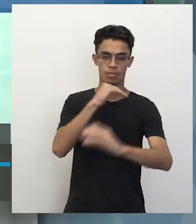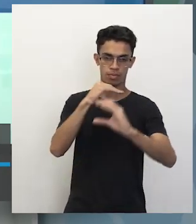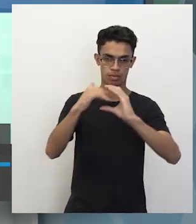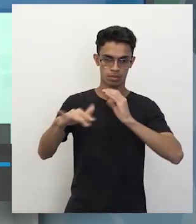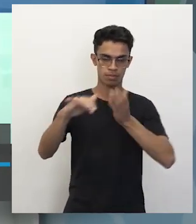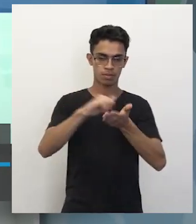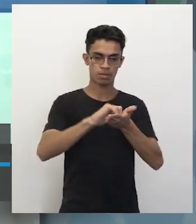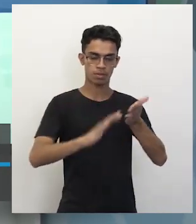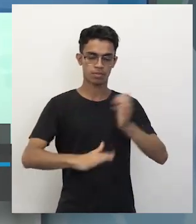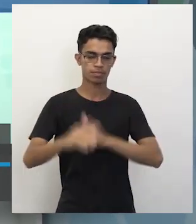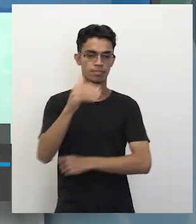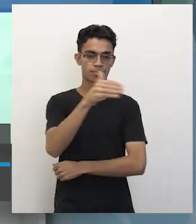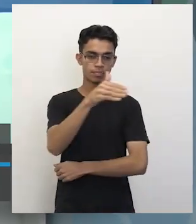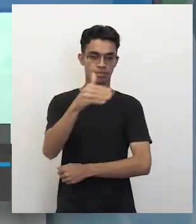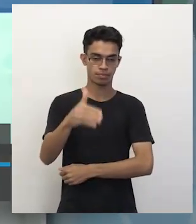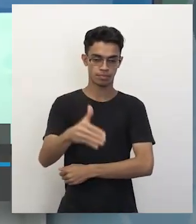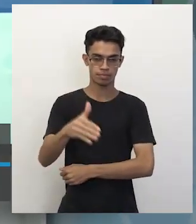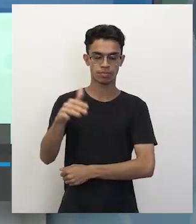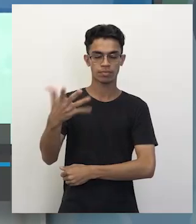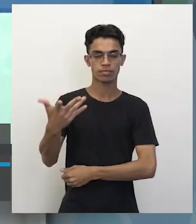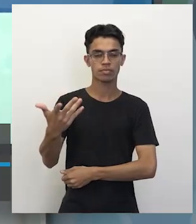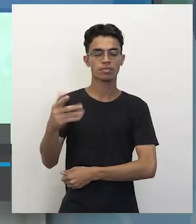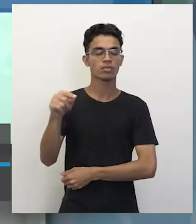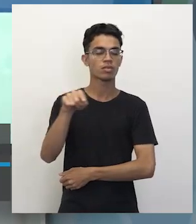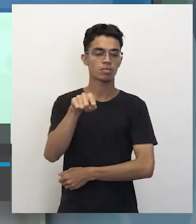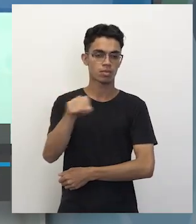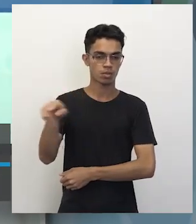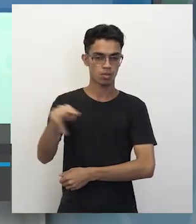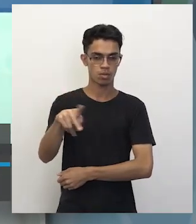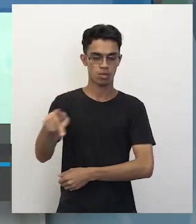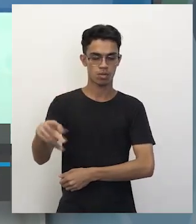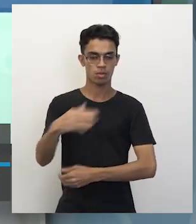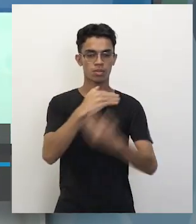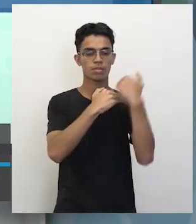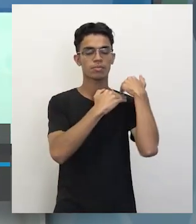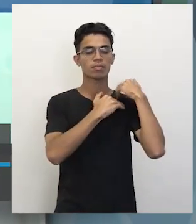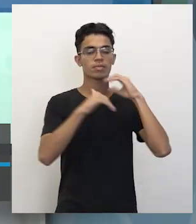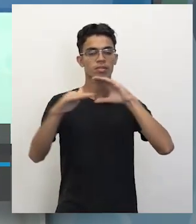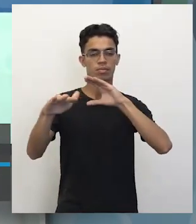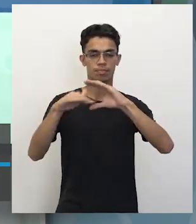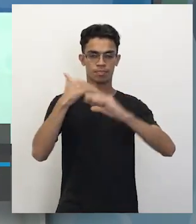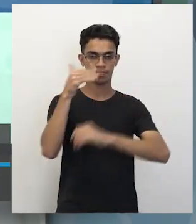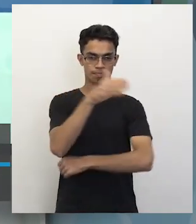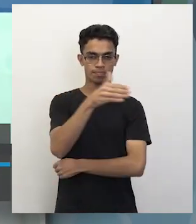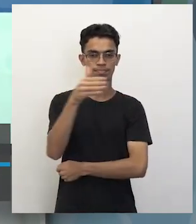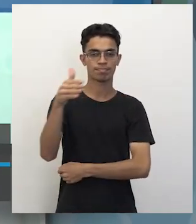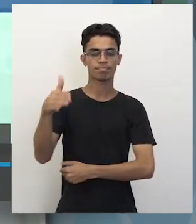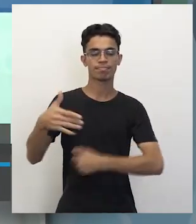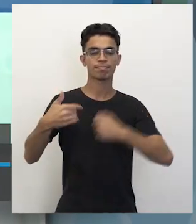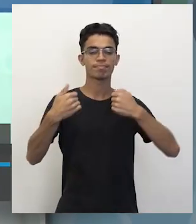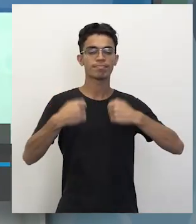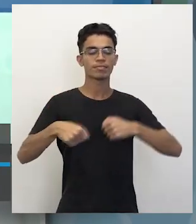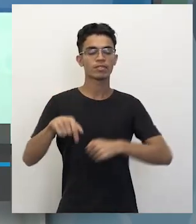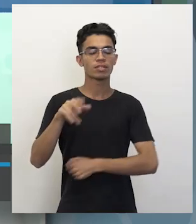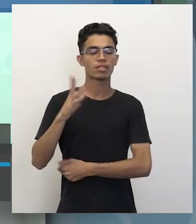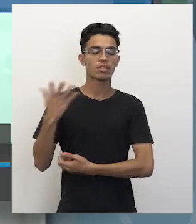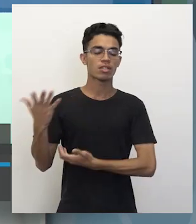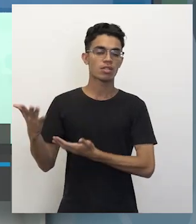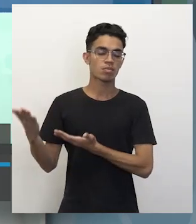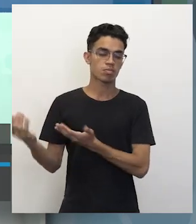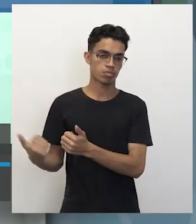suas participações que ele colocará para a gente. E para participar a gente tem que ter aqui sempre uma professora ou